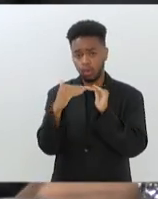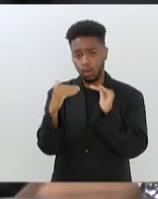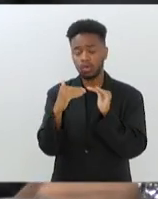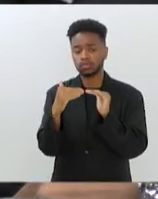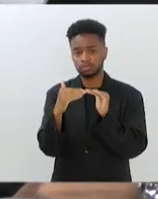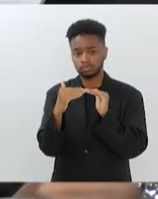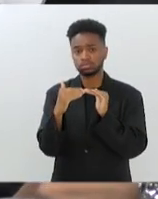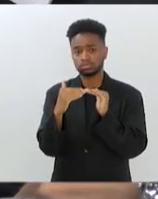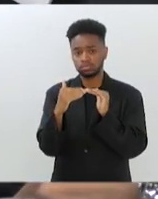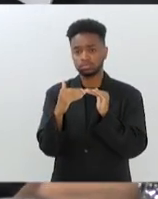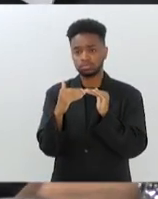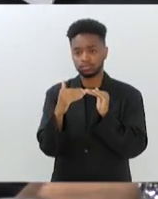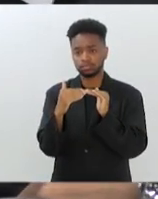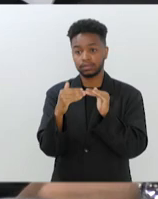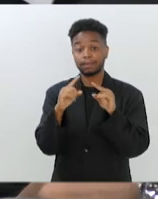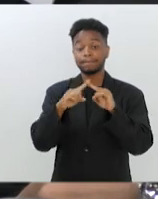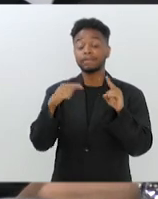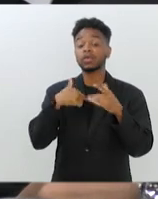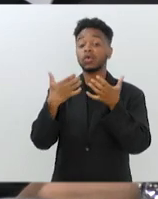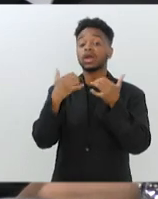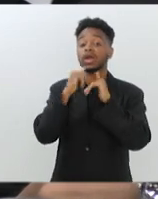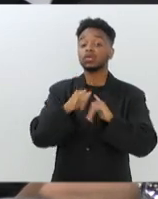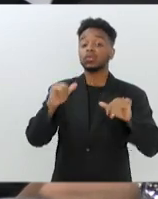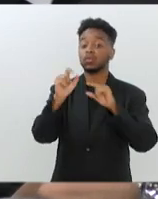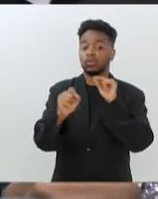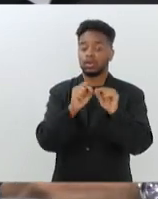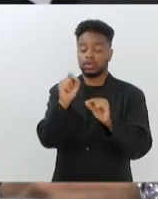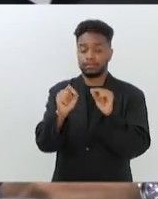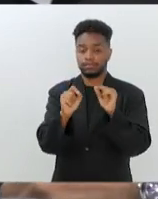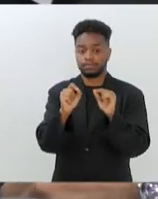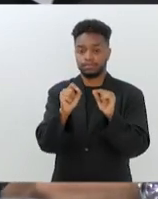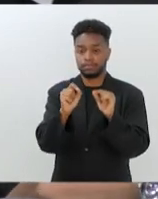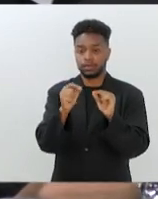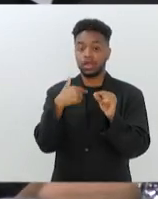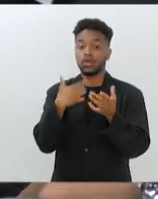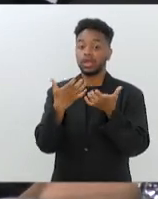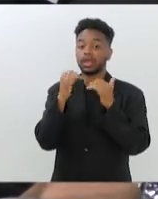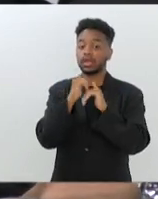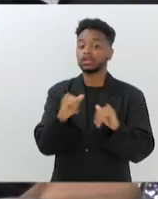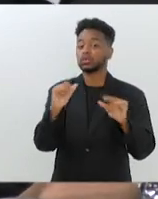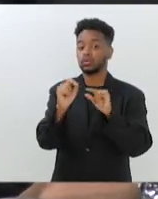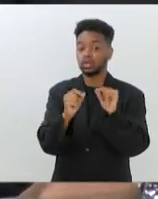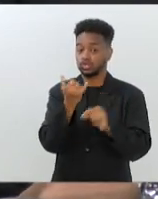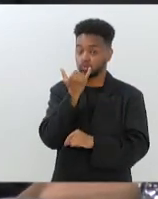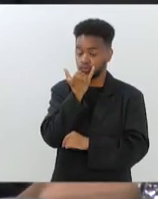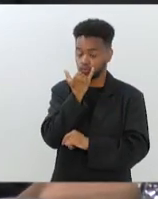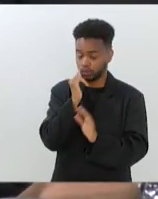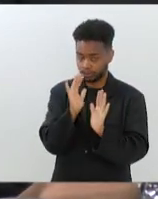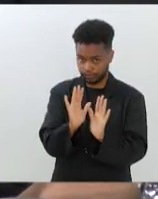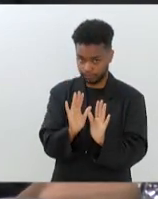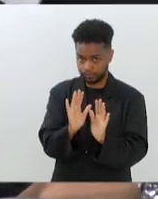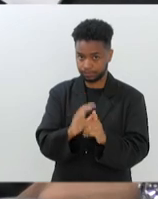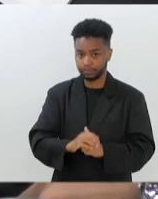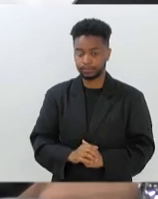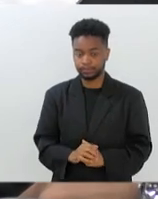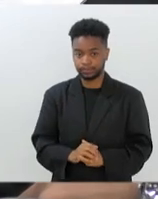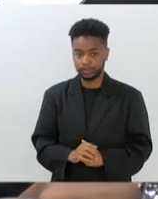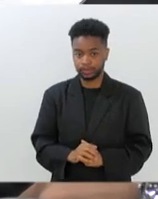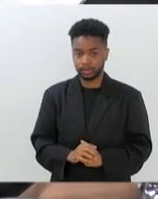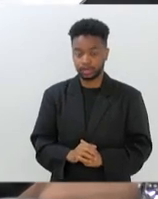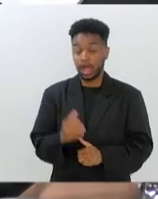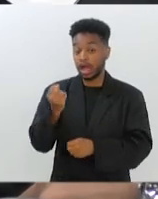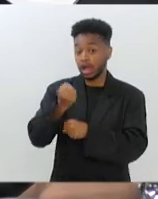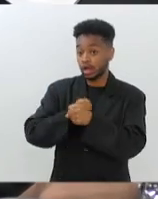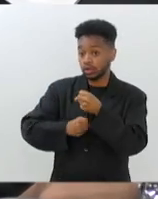eu concordo com os senhores o que eu tô querendo dizer o que eu tô querendo dizer é o seguinte o que eu tô querendo dizer é o seguinte desculpa e em